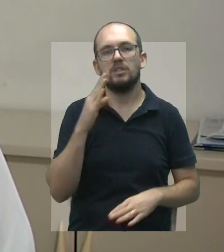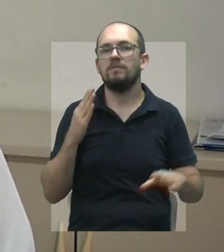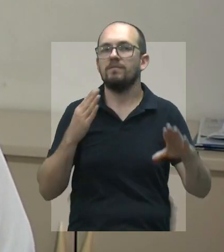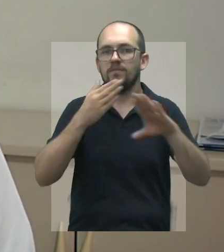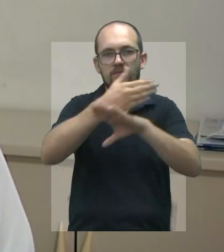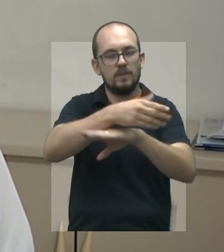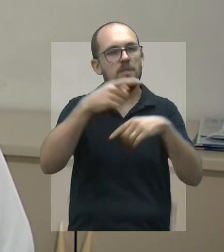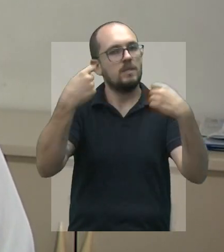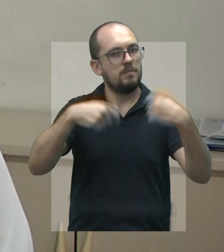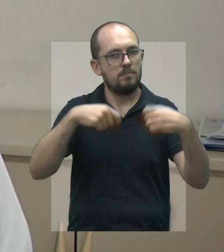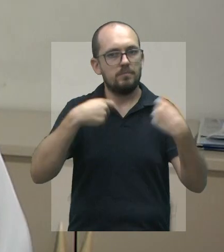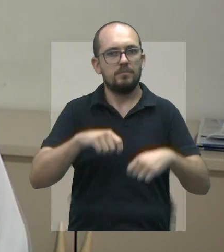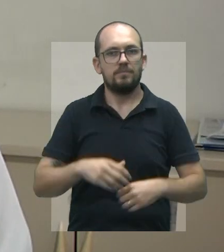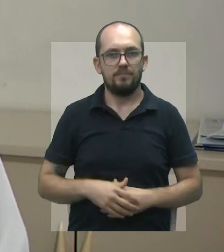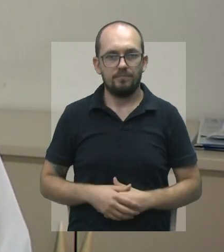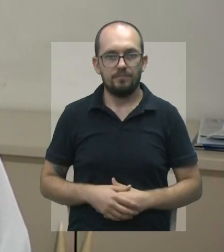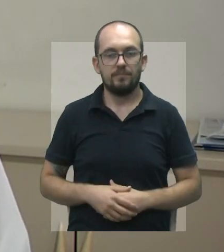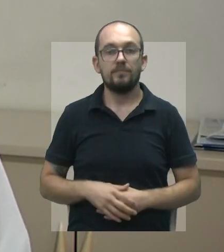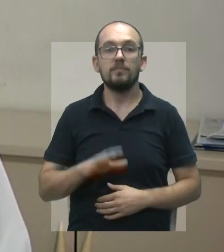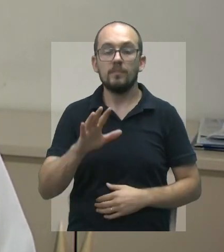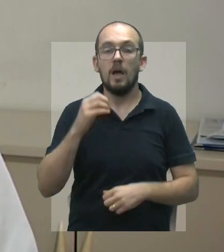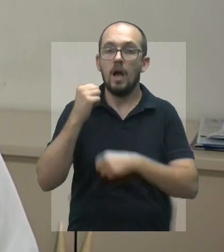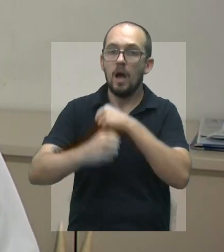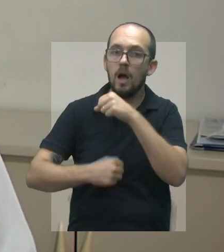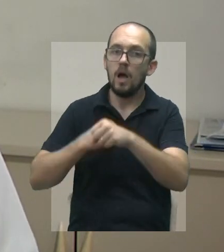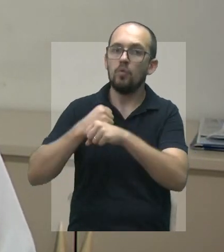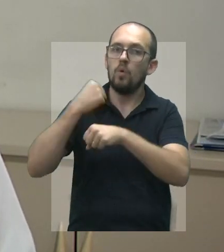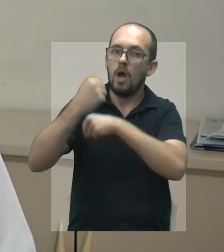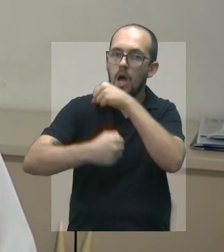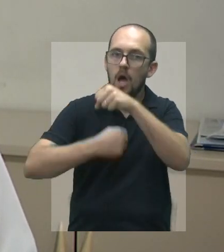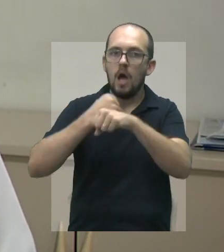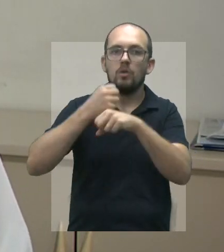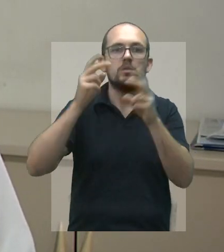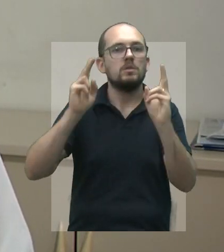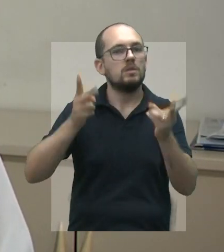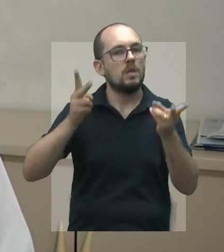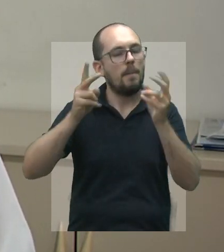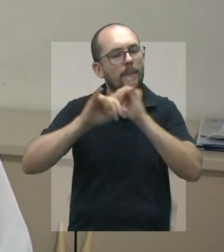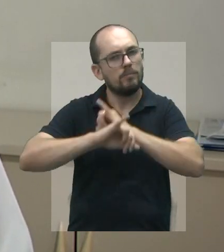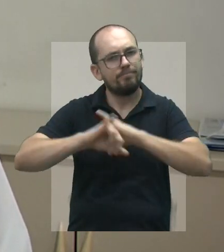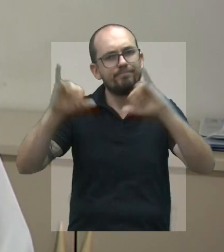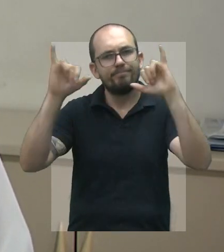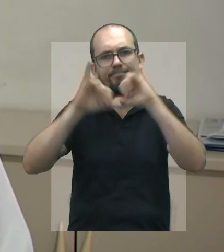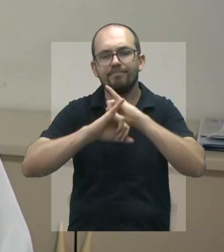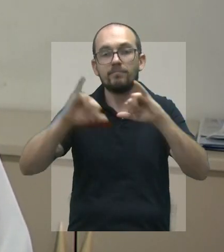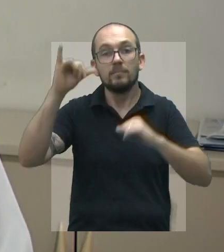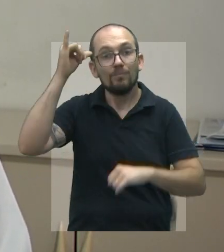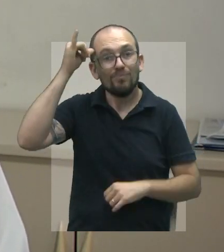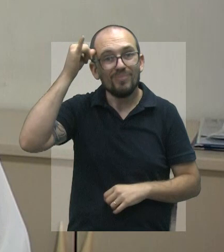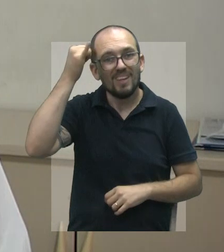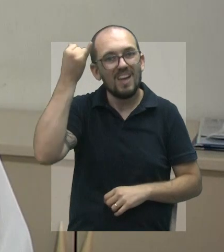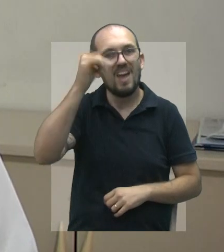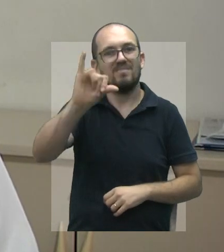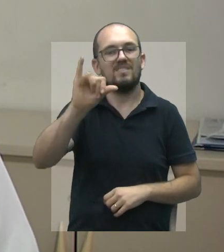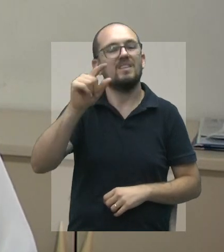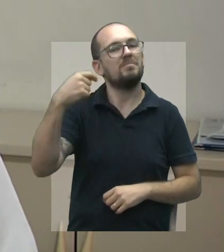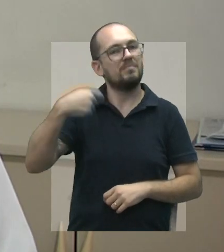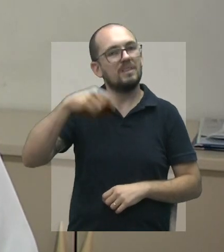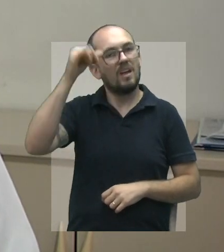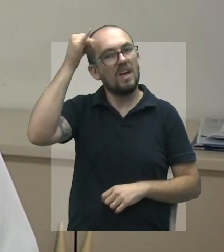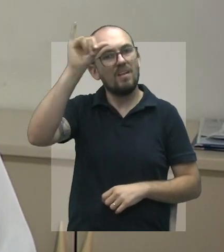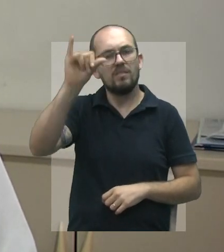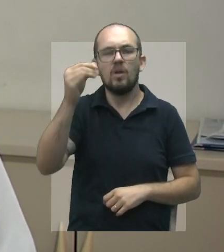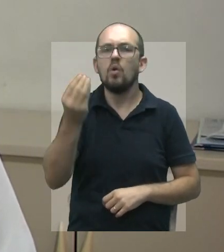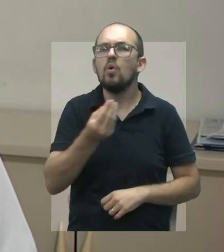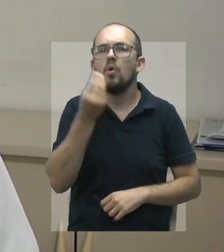unidades de saúde. Todos os anos nós enfatizamos a importância da prevenção da dengue, que seria